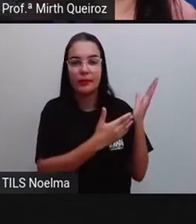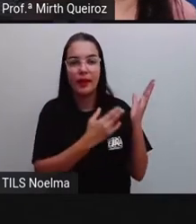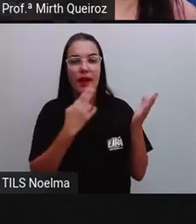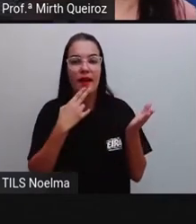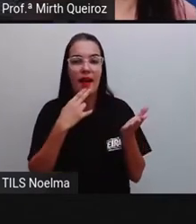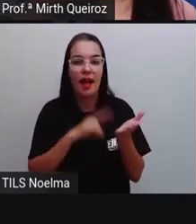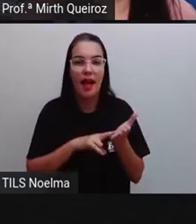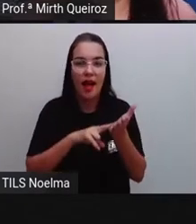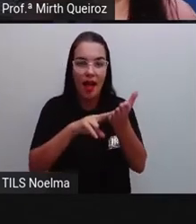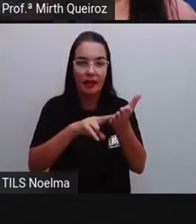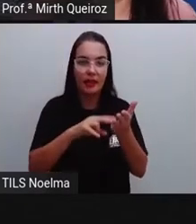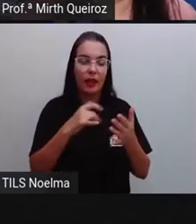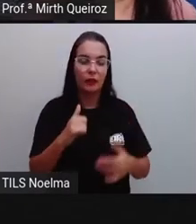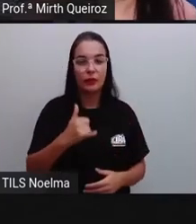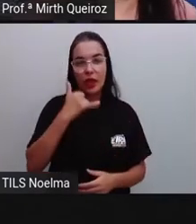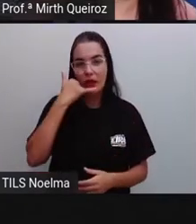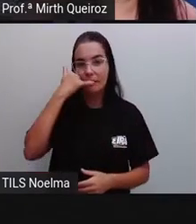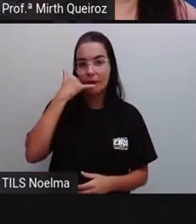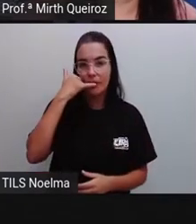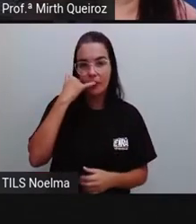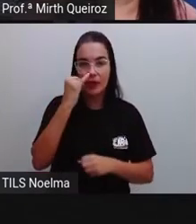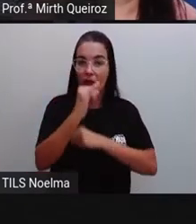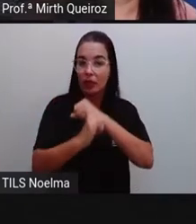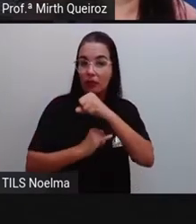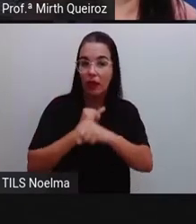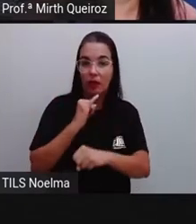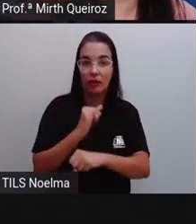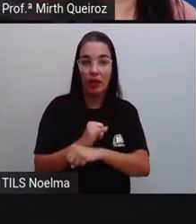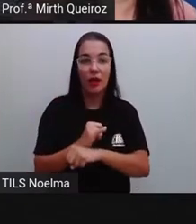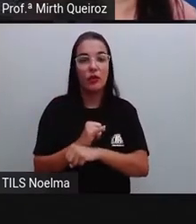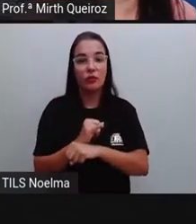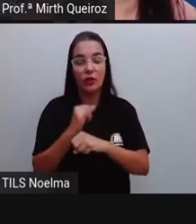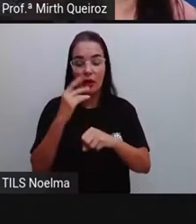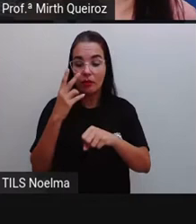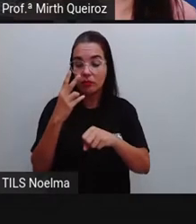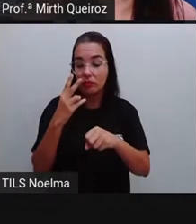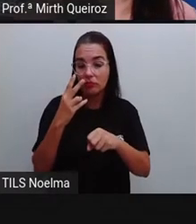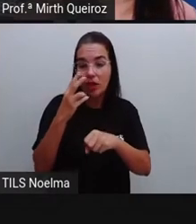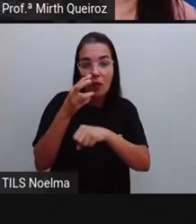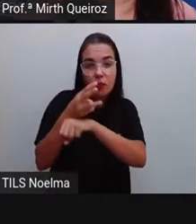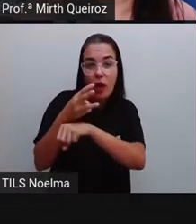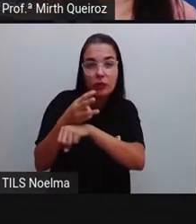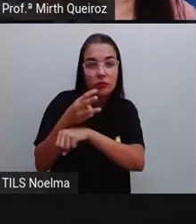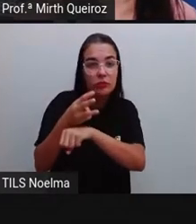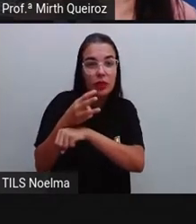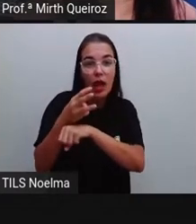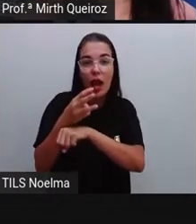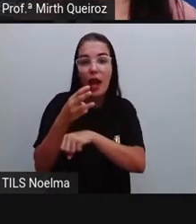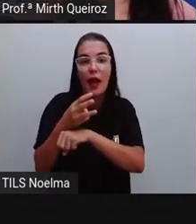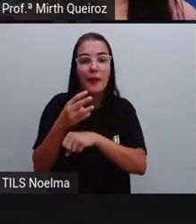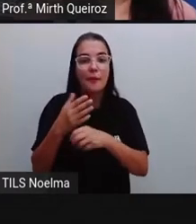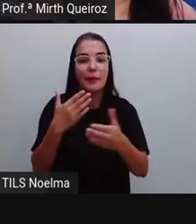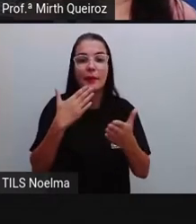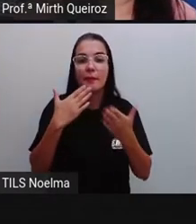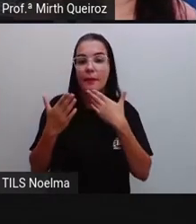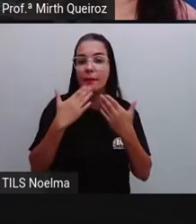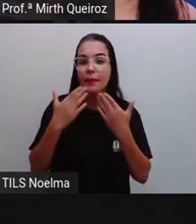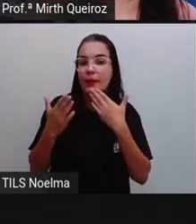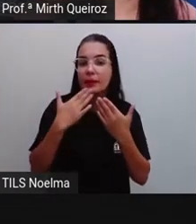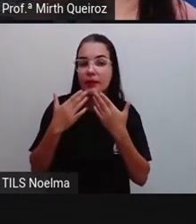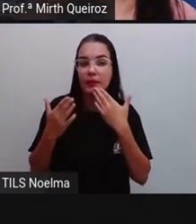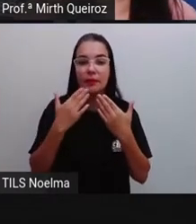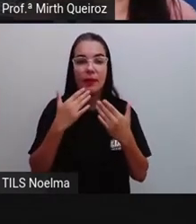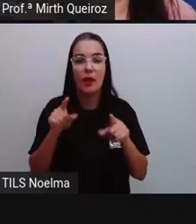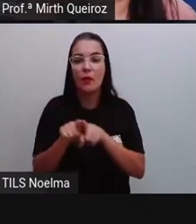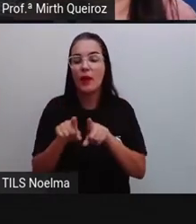carta, o telefone, a internet, né? Plataformas de mensagem instantânea, bate-papo, que acontece através